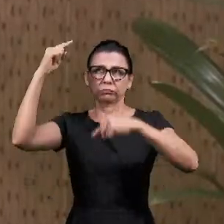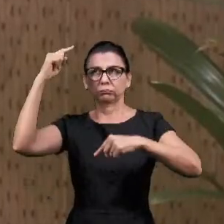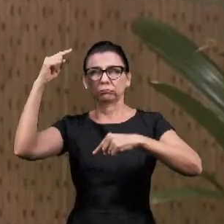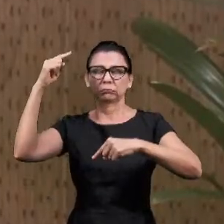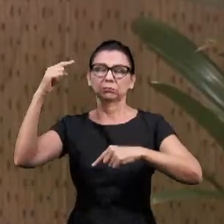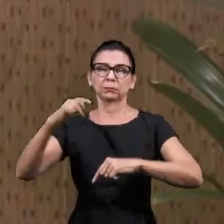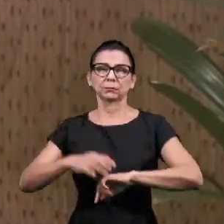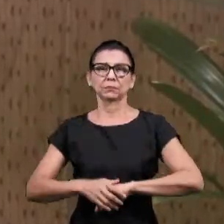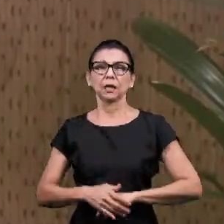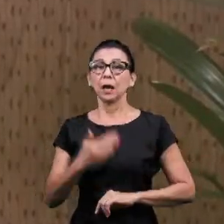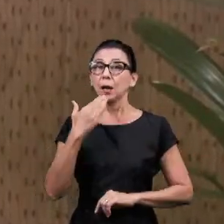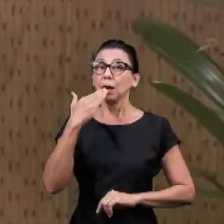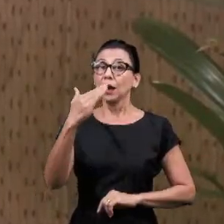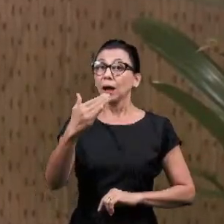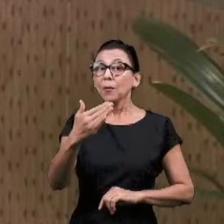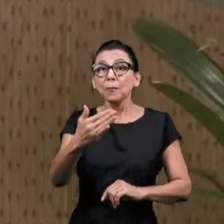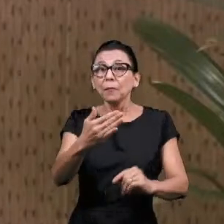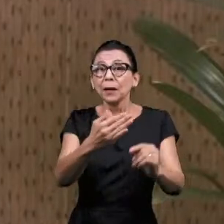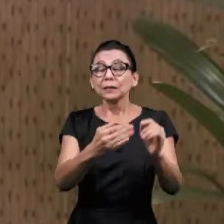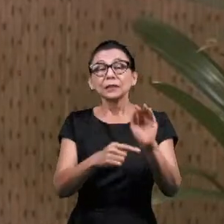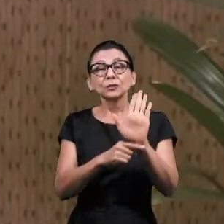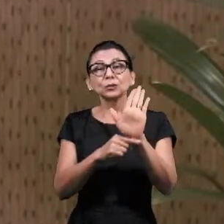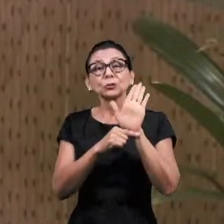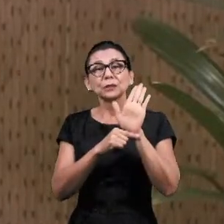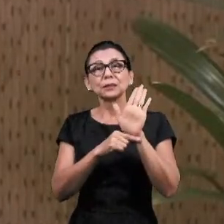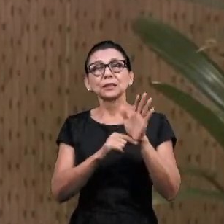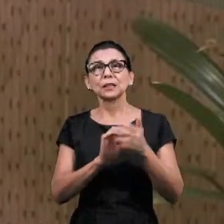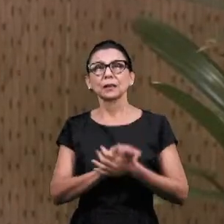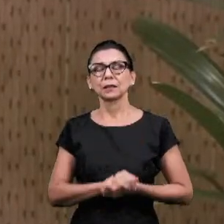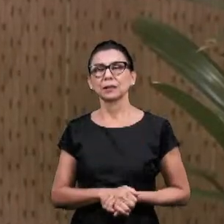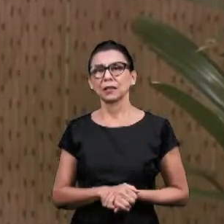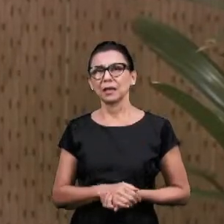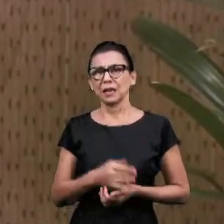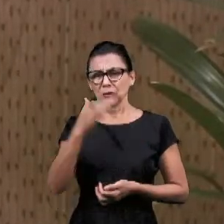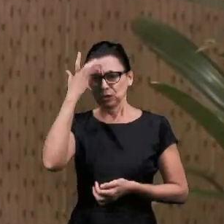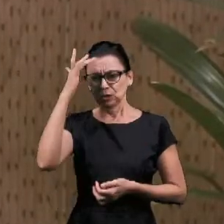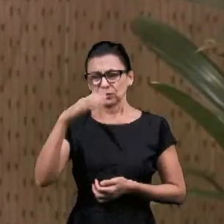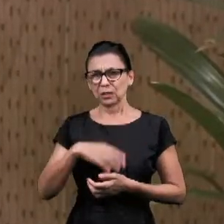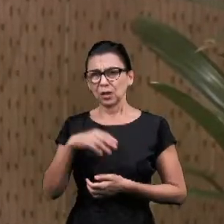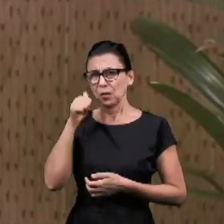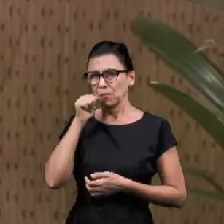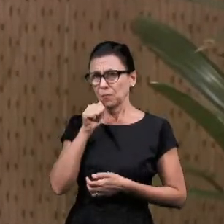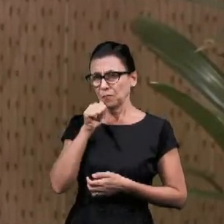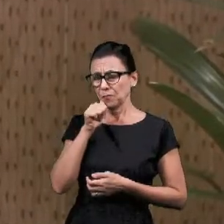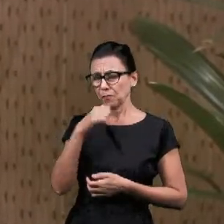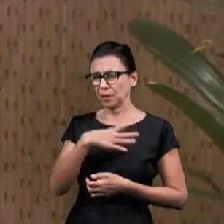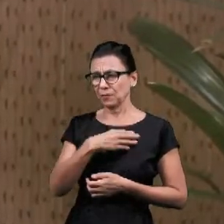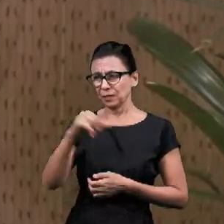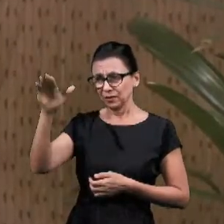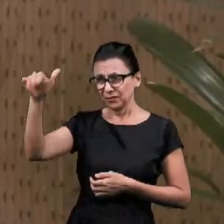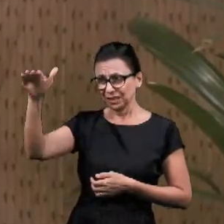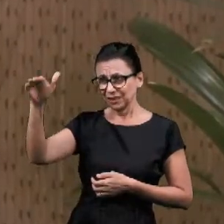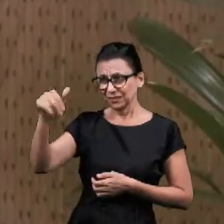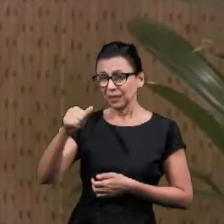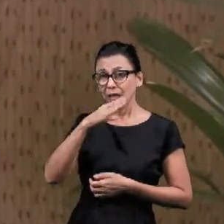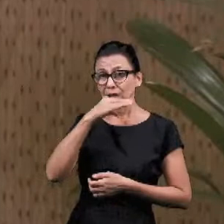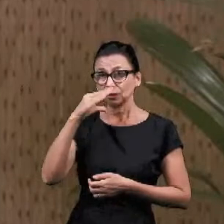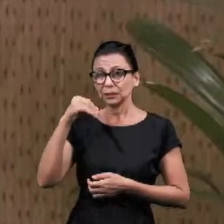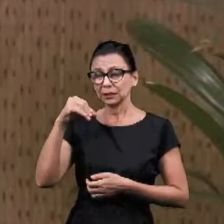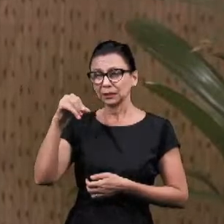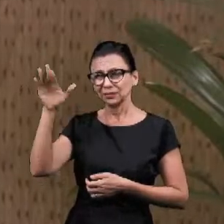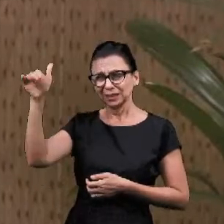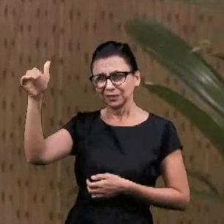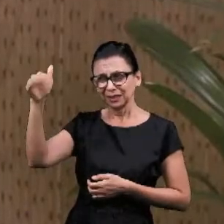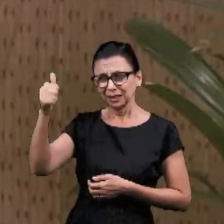ajuda. Eu, quando preciso de uma ajuda em alguma coisa, eu chamo minha filha. Minha filha que é adolescente, chamo ela, me ajuda. Ah, pai, é assim, faz assim, assim, assim,